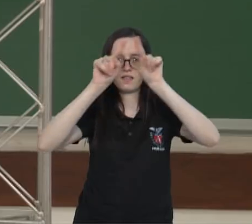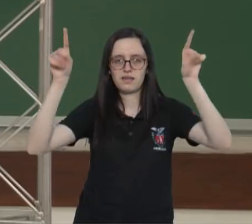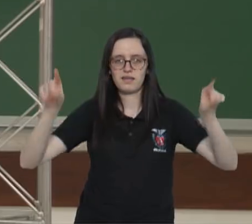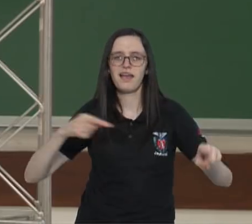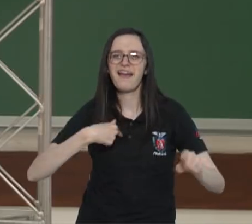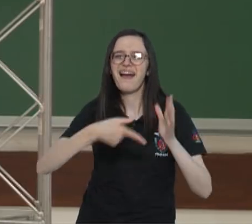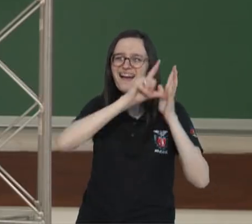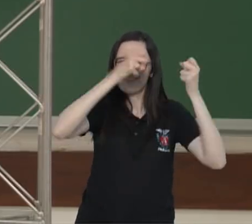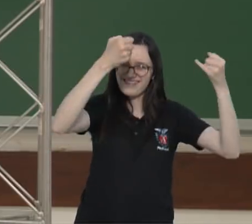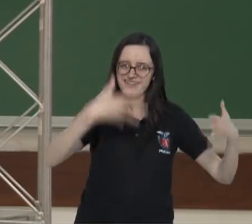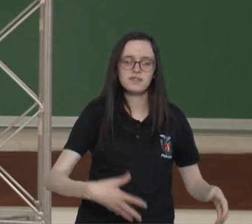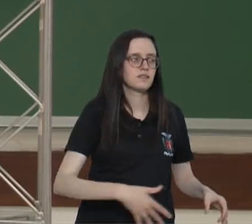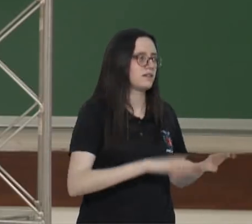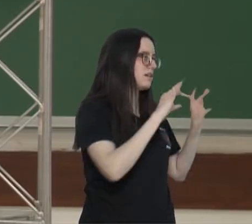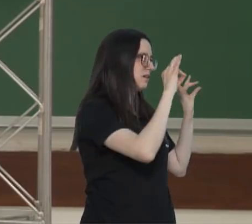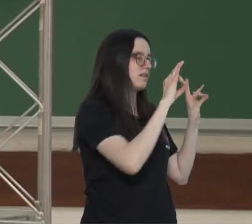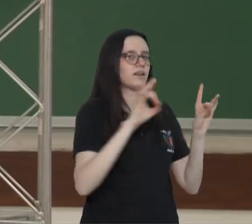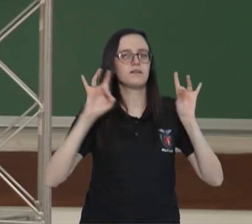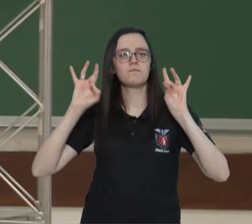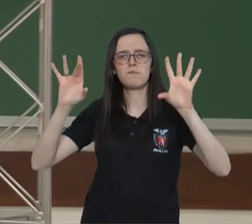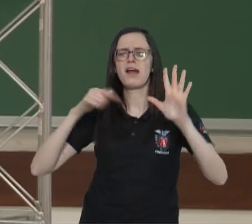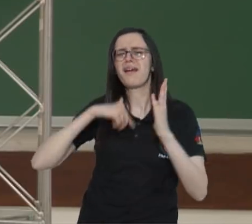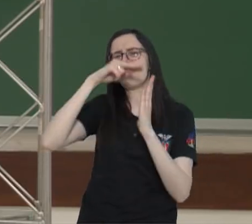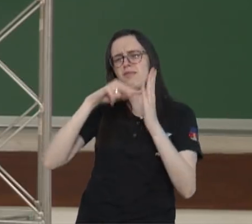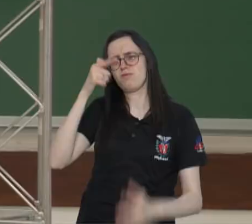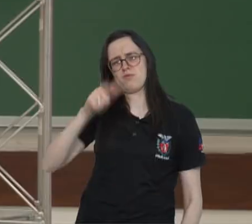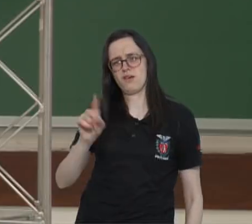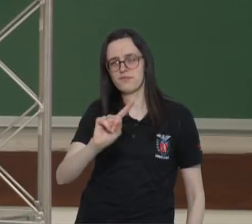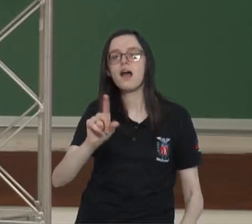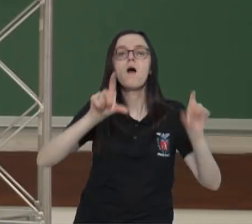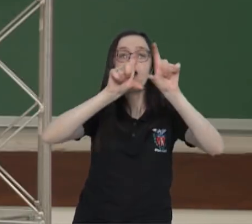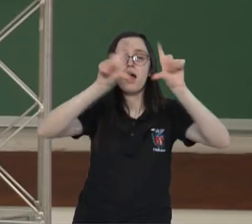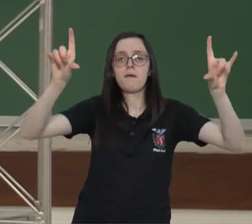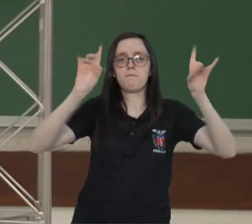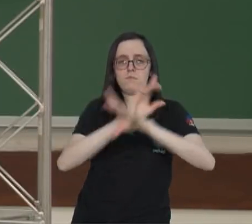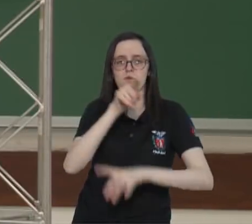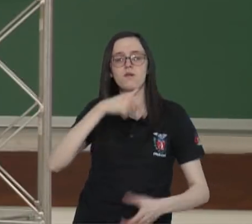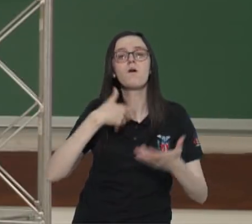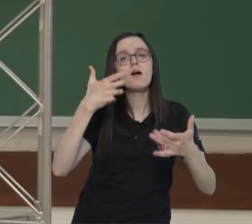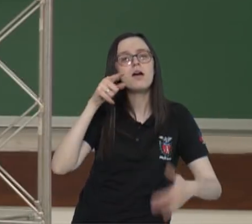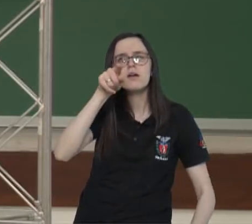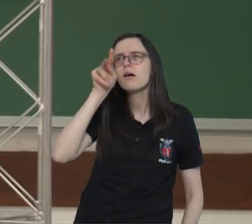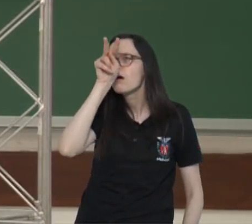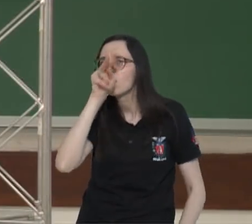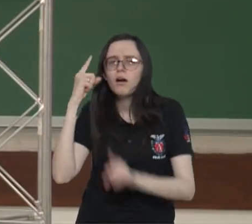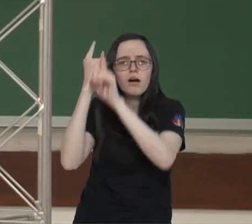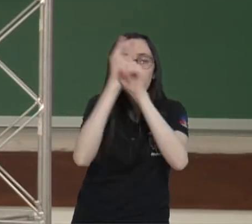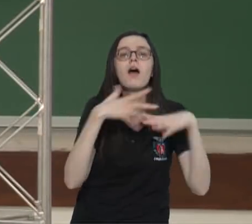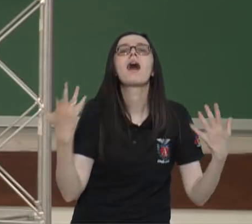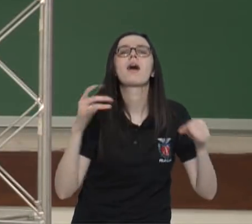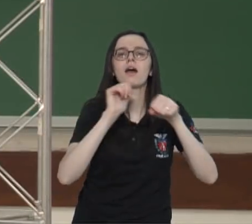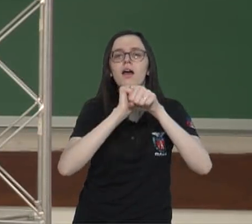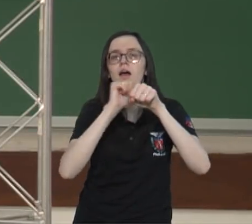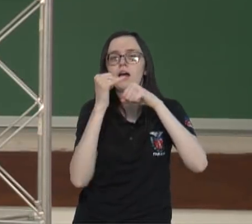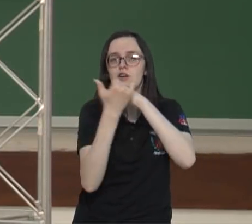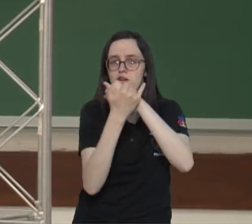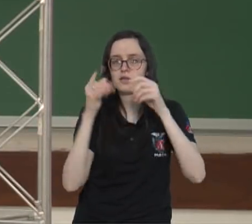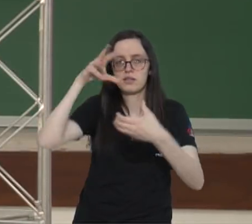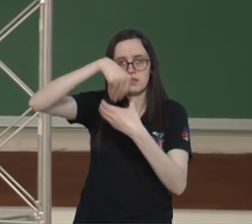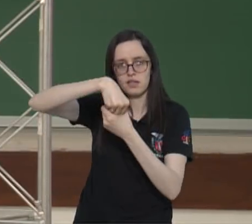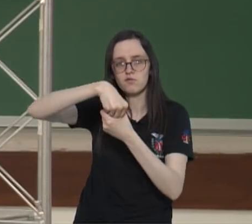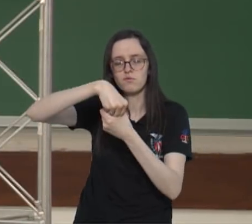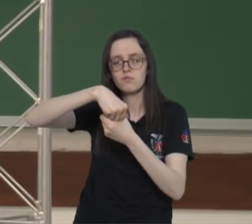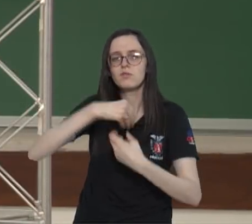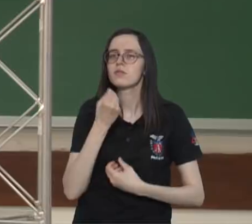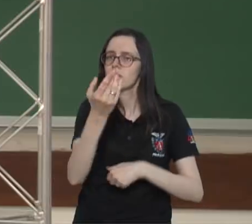que eu li no início, nem vou ler de novo, só está um pedaço aqui. Então eu gostaria que vocês localizassem os adjetivos. Vou dar um